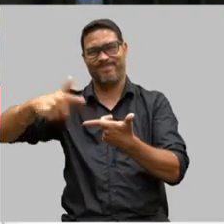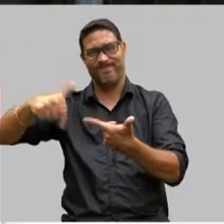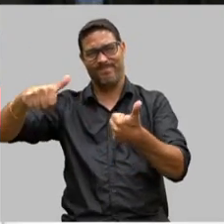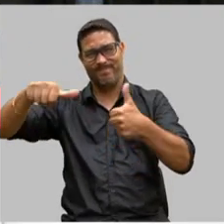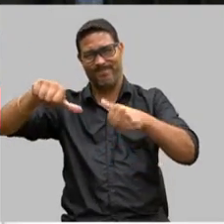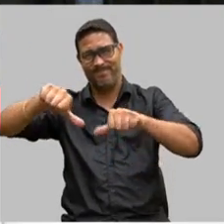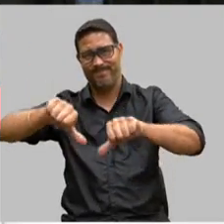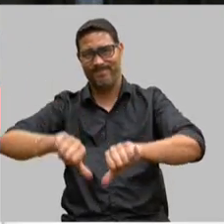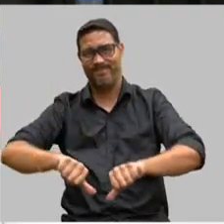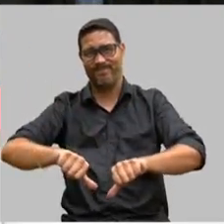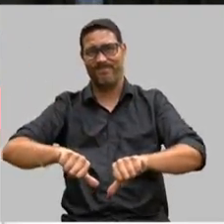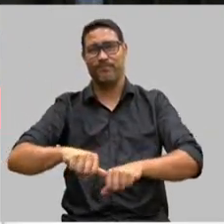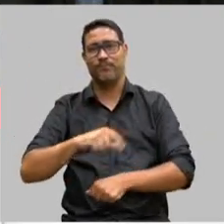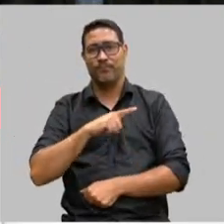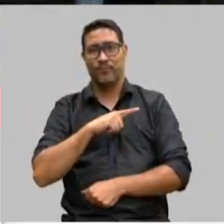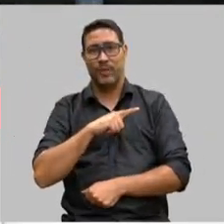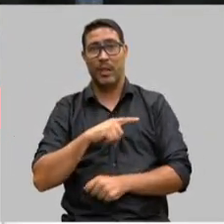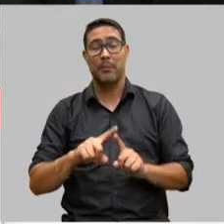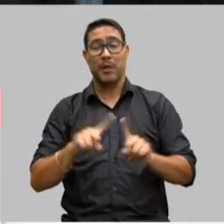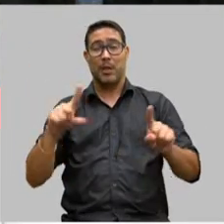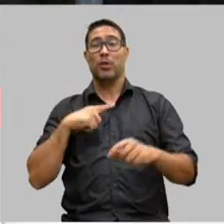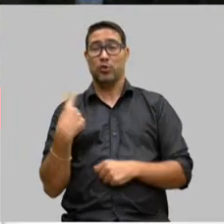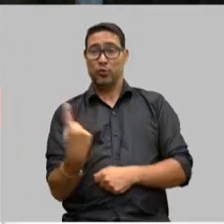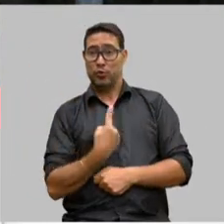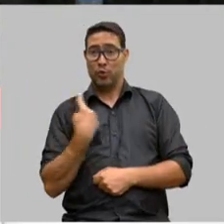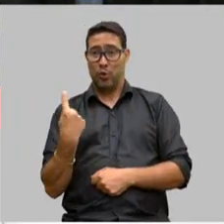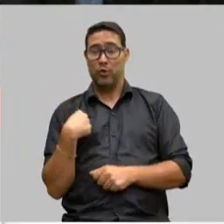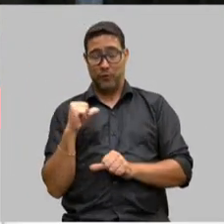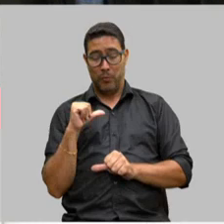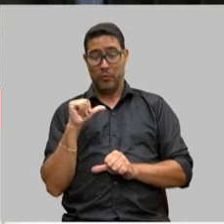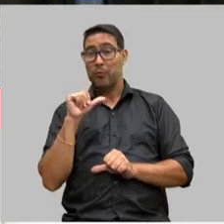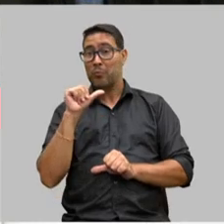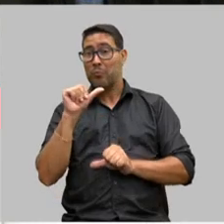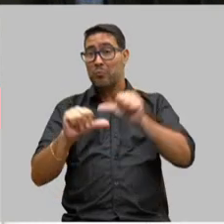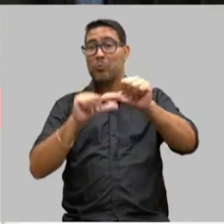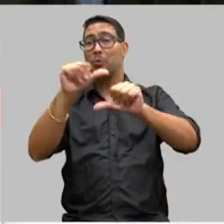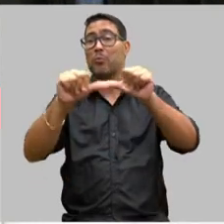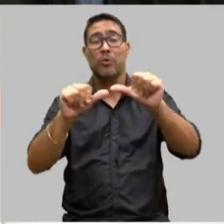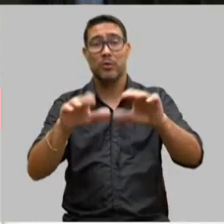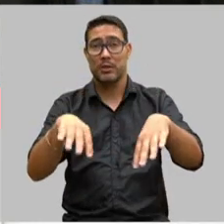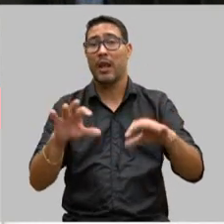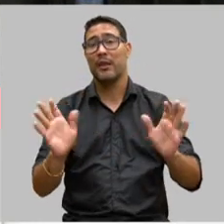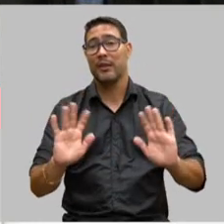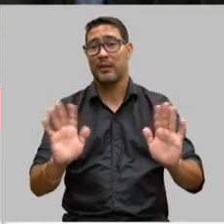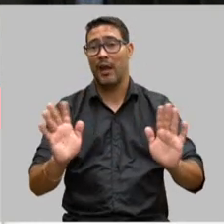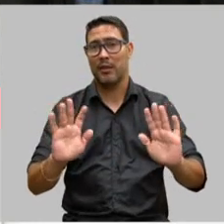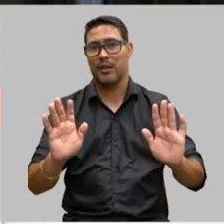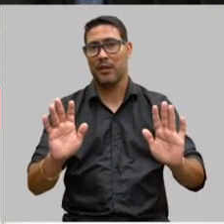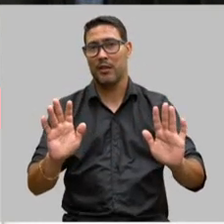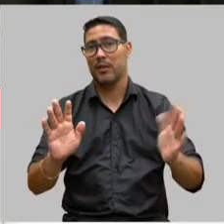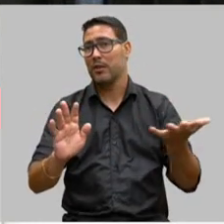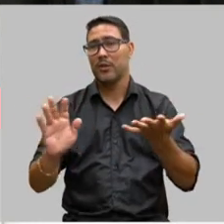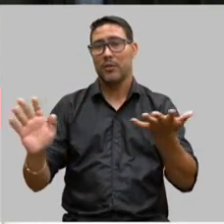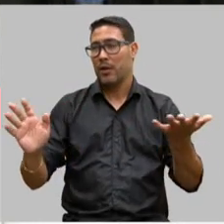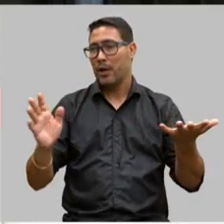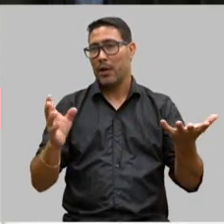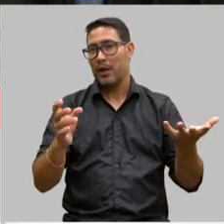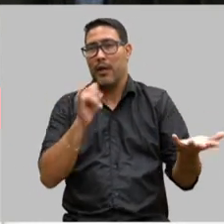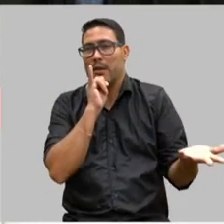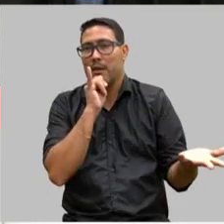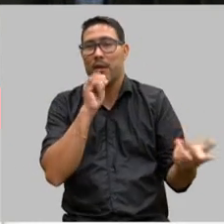vamos mudar nada. Nós não vamos, como diz, não adianta querer fazer omelete sem quebrar ovos.